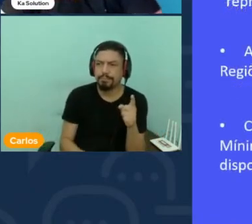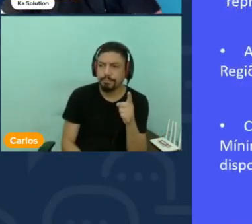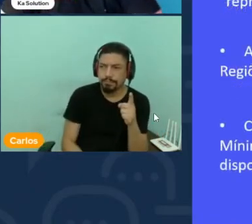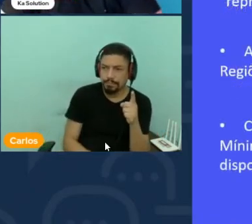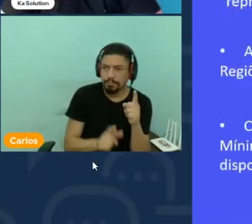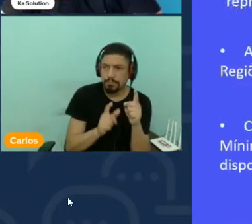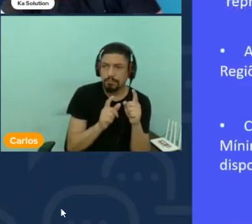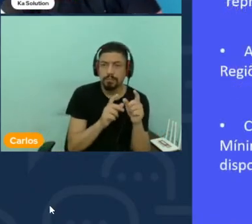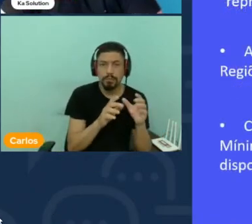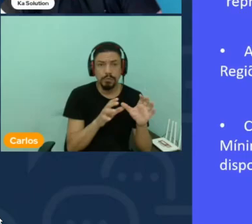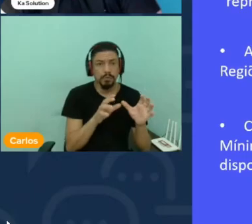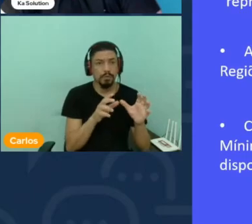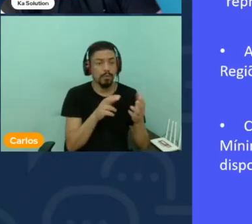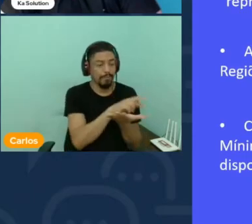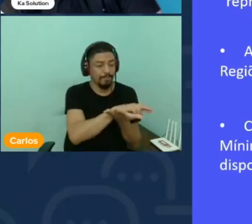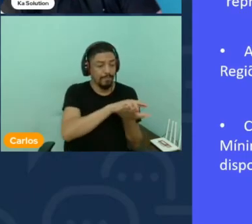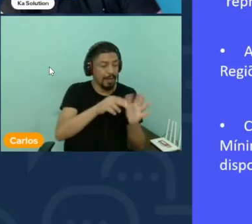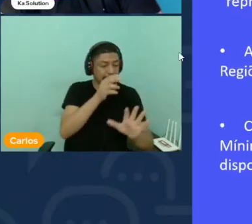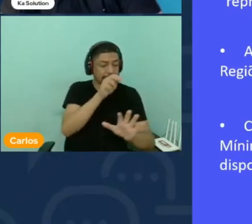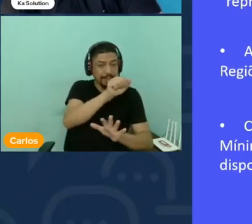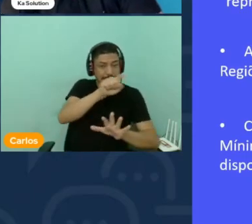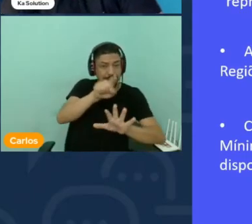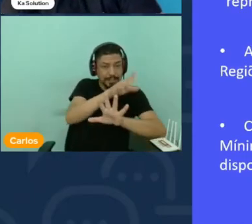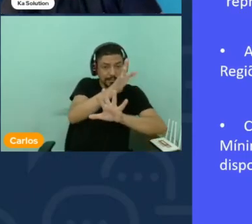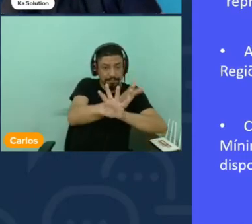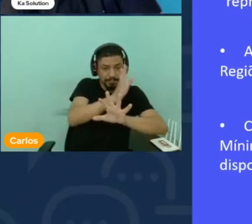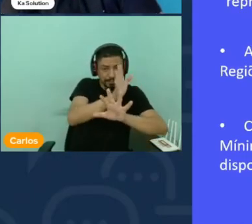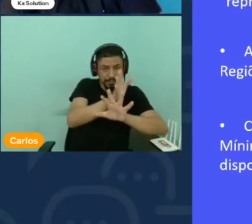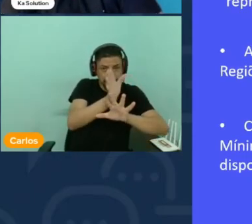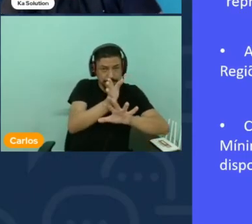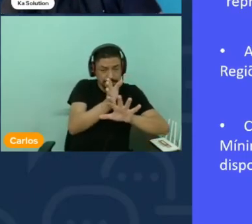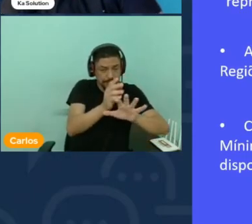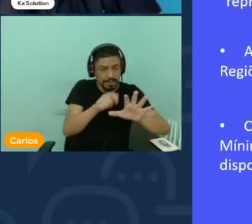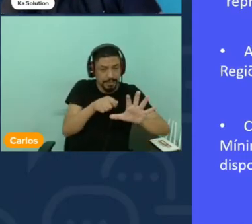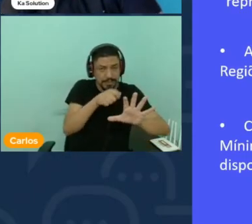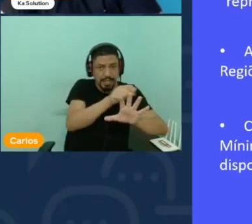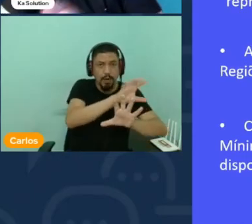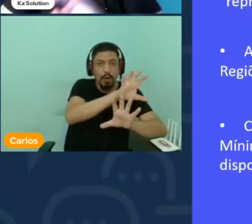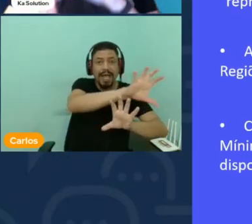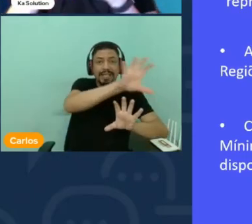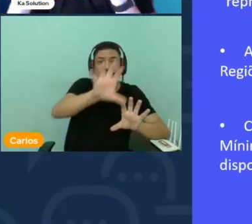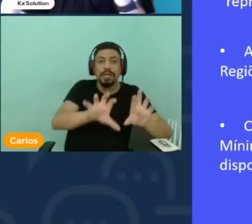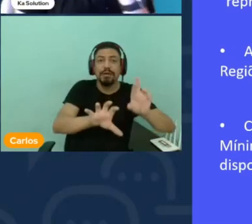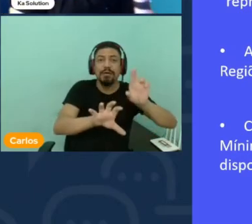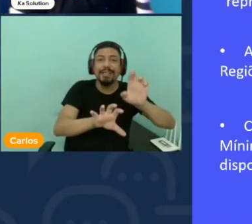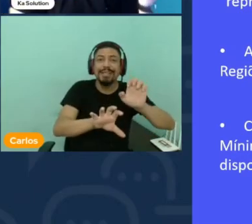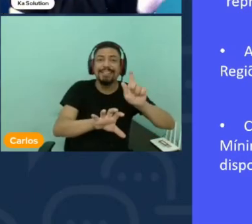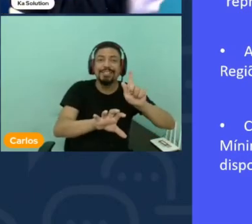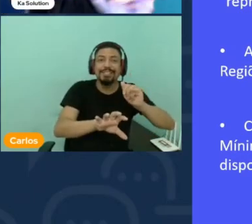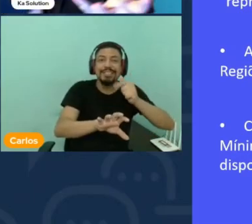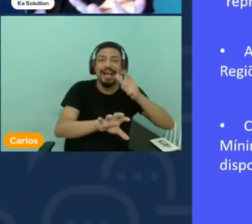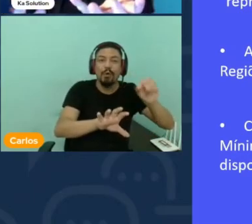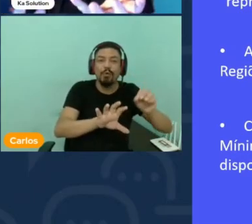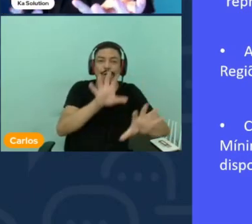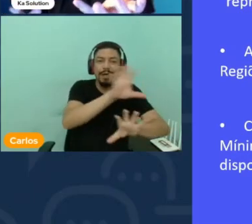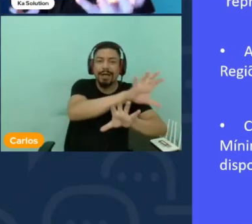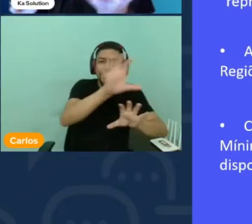de disponibilidade formam uma região da AWS. E essas regiões